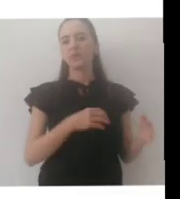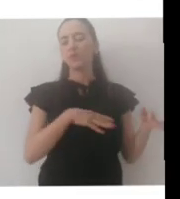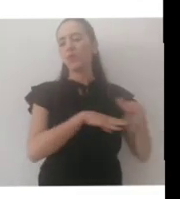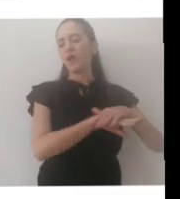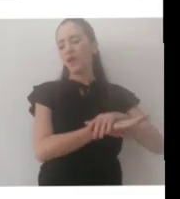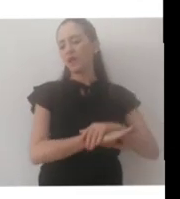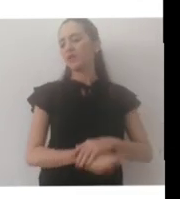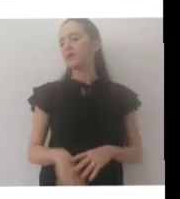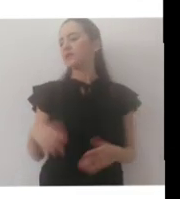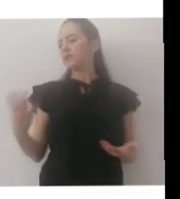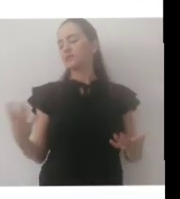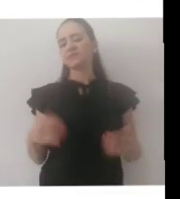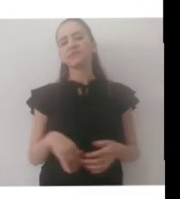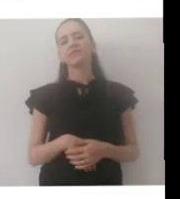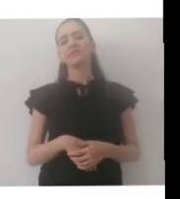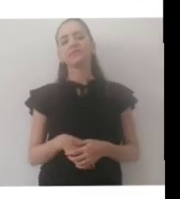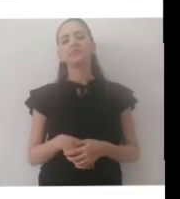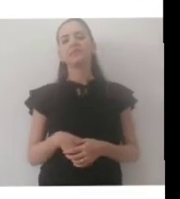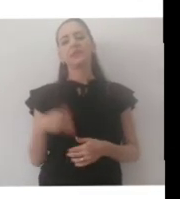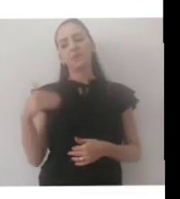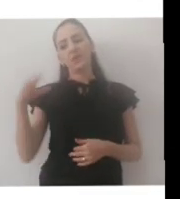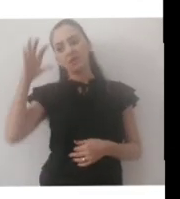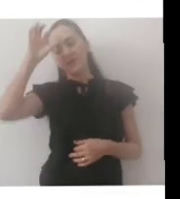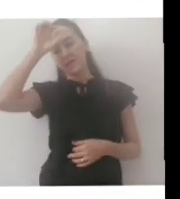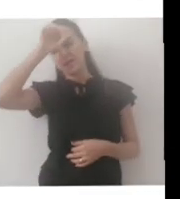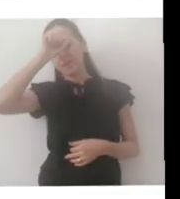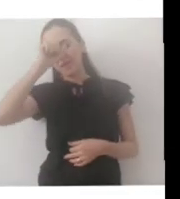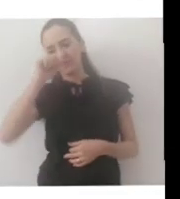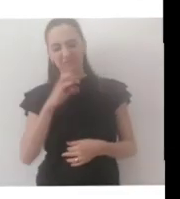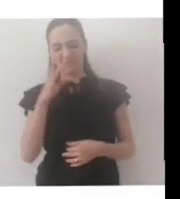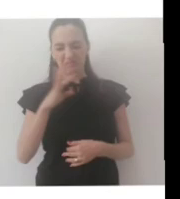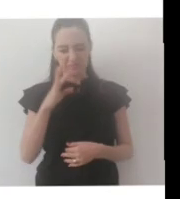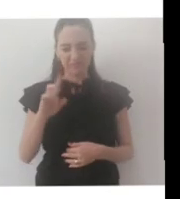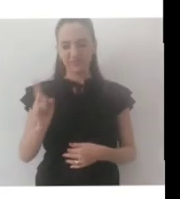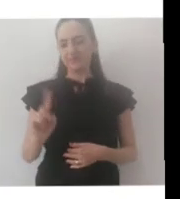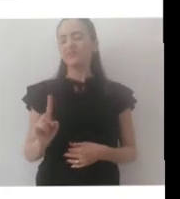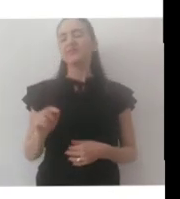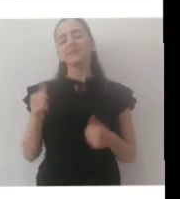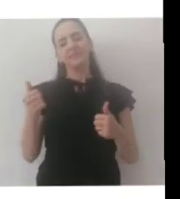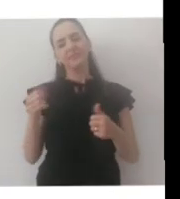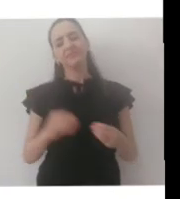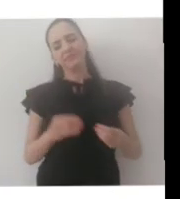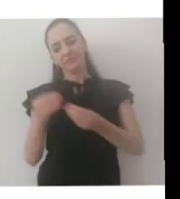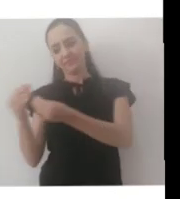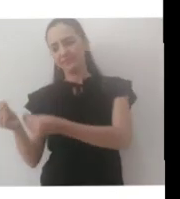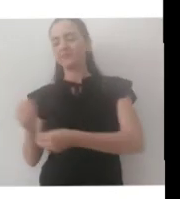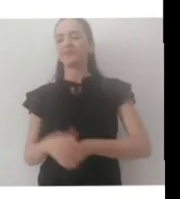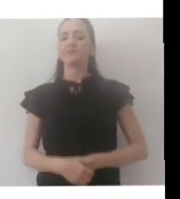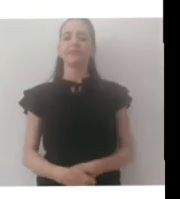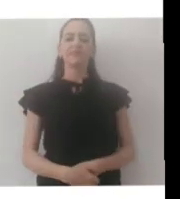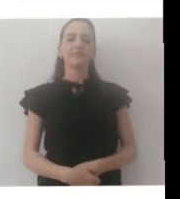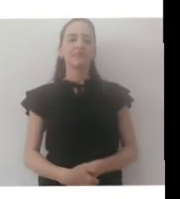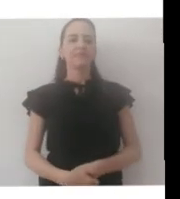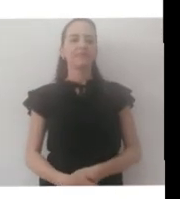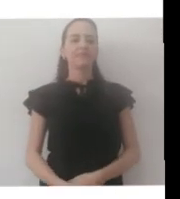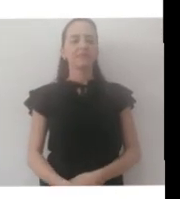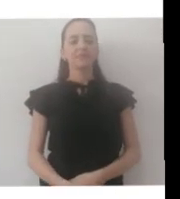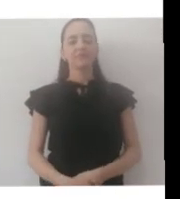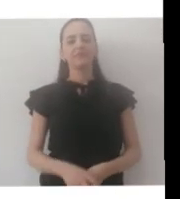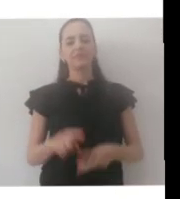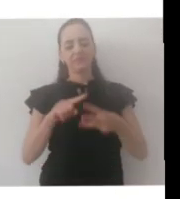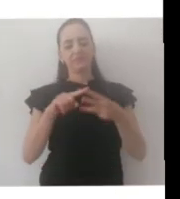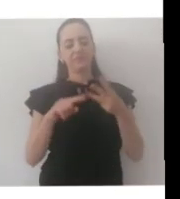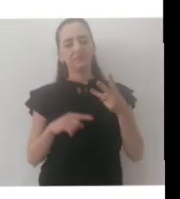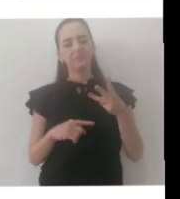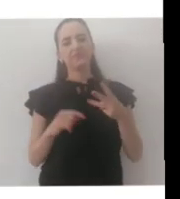criança que usa mal um brinquedo pode ser impedida de usá-la até que aprenda a usá-la corretamente. Então, aí